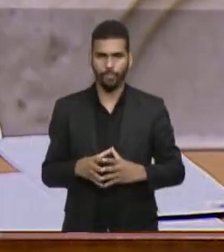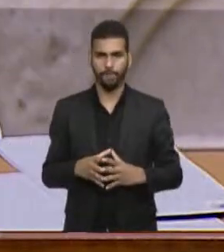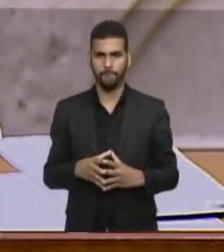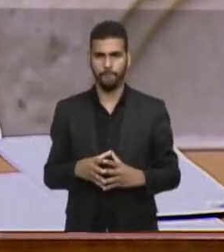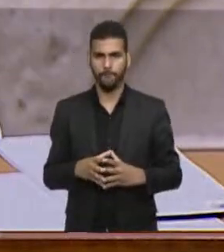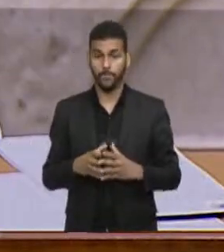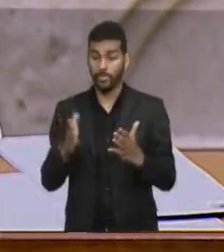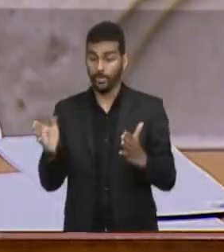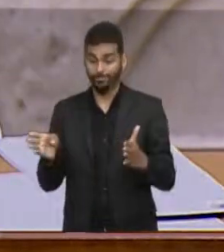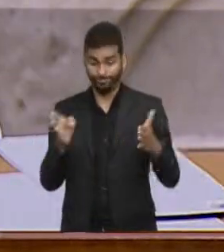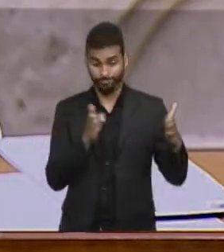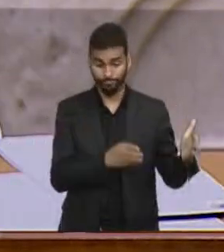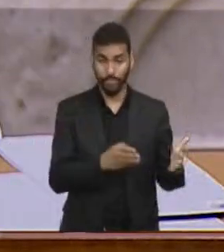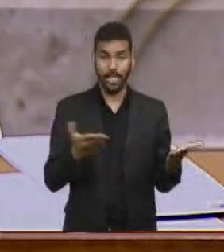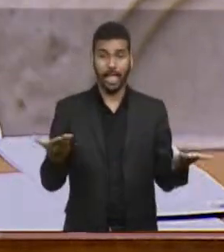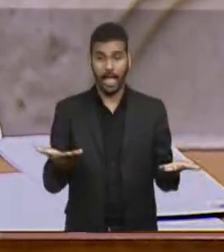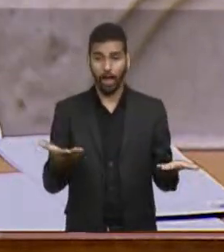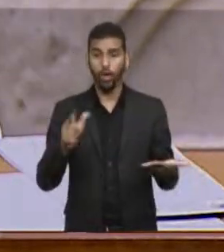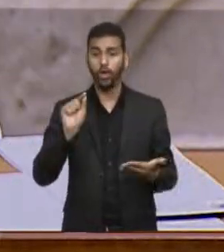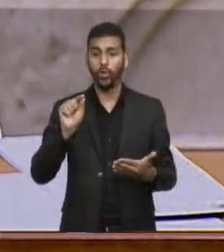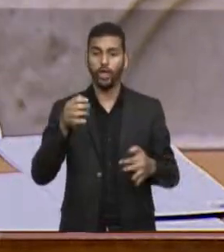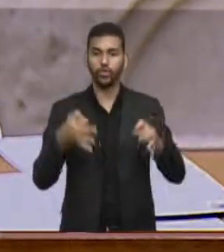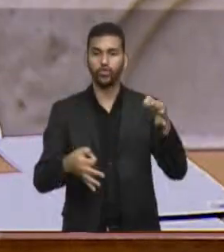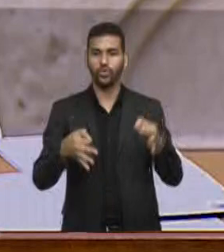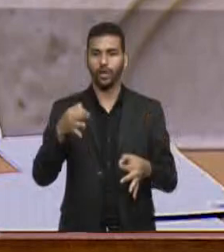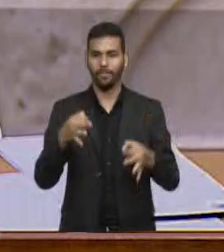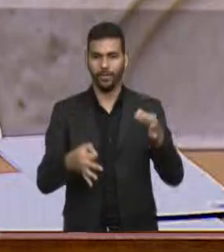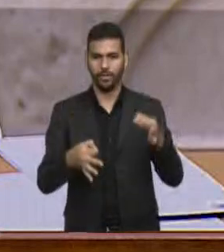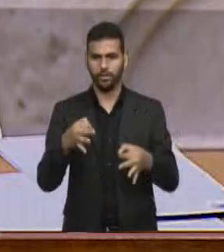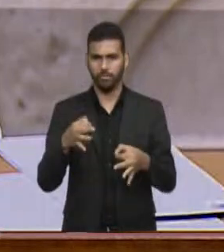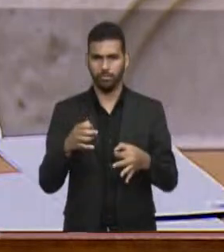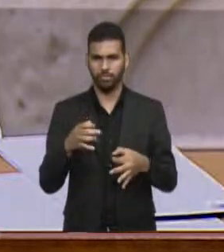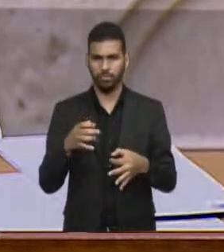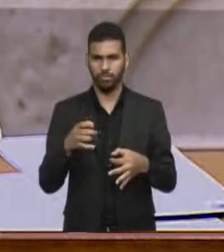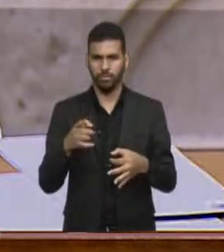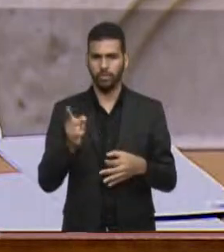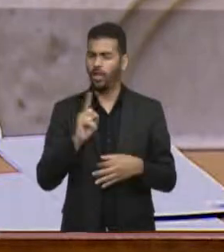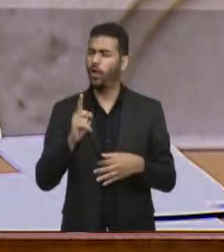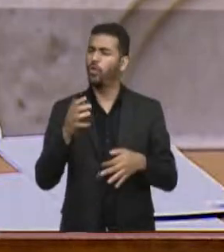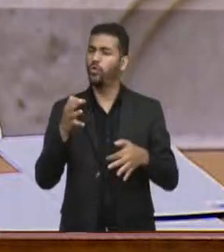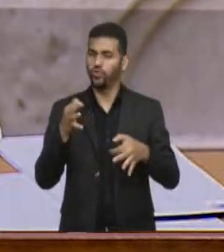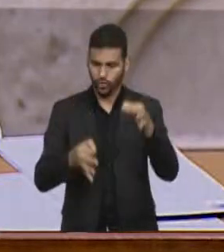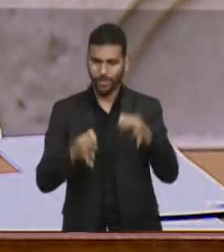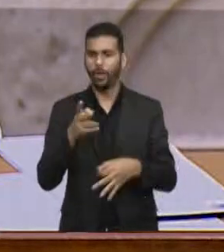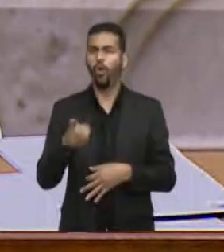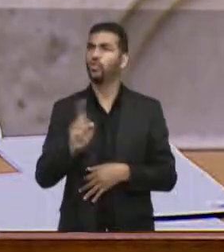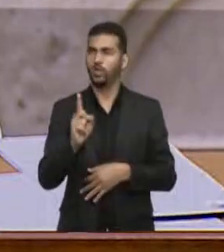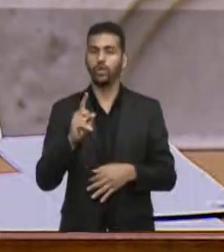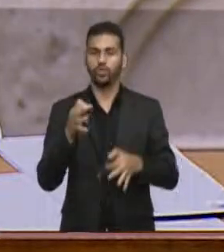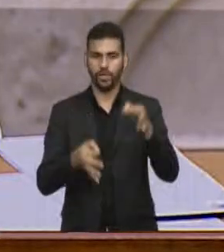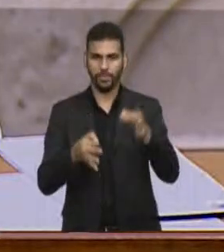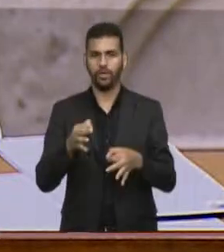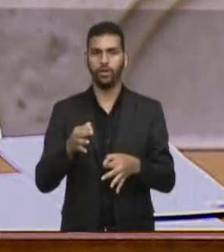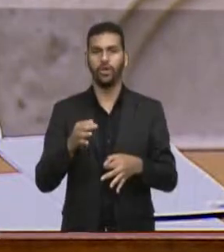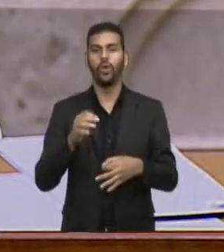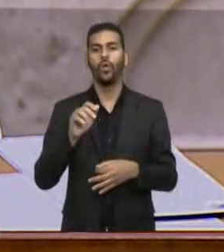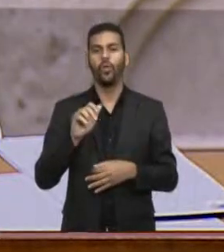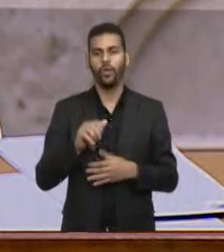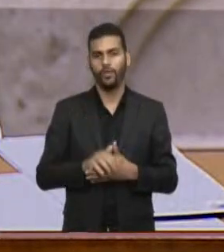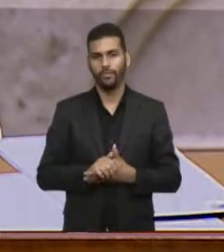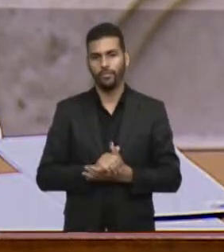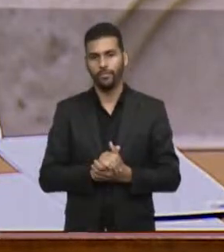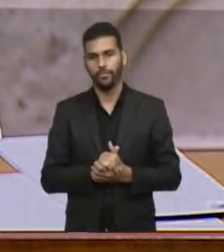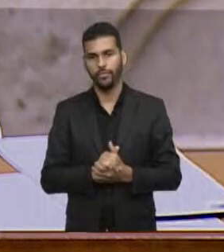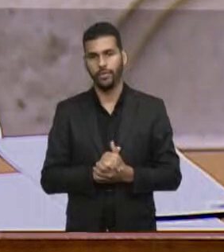chama julgamento e para conte não esse não é para continuidade eu chamo julgamento ação direta de